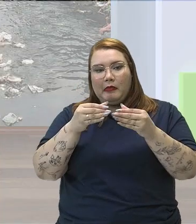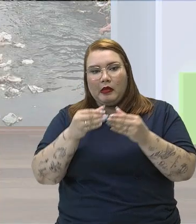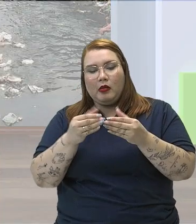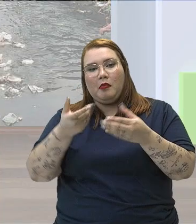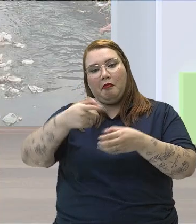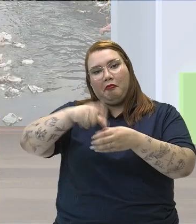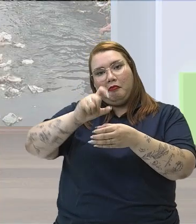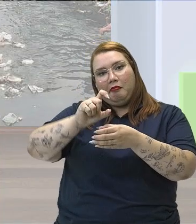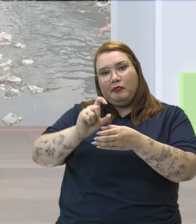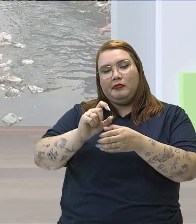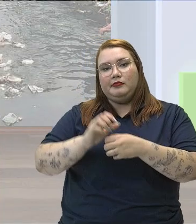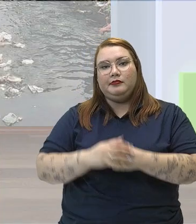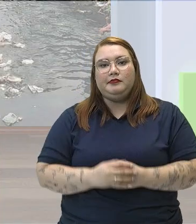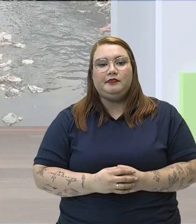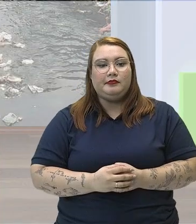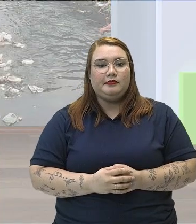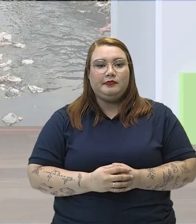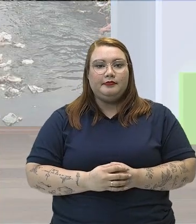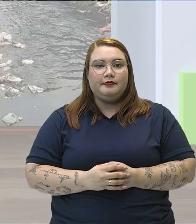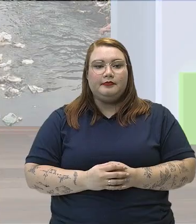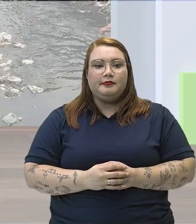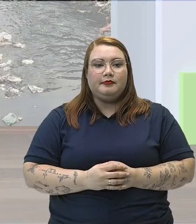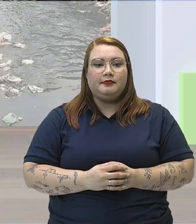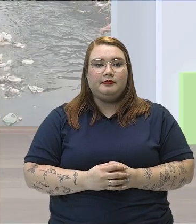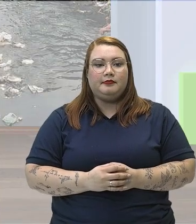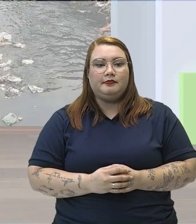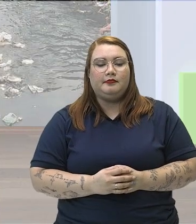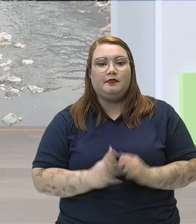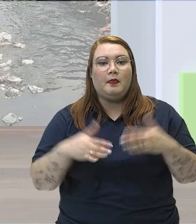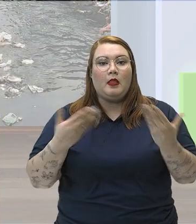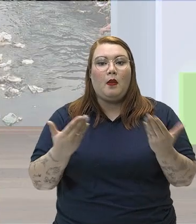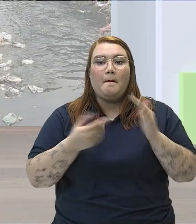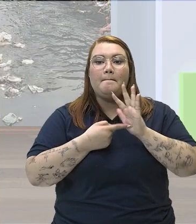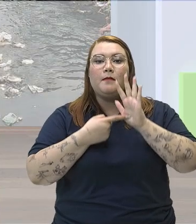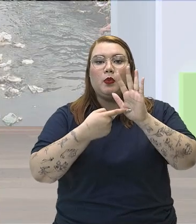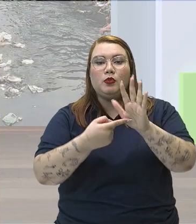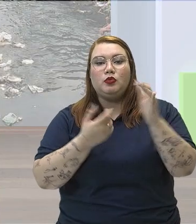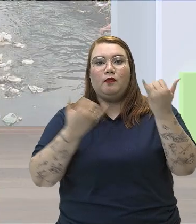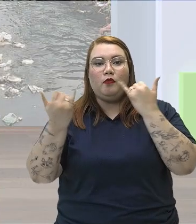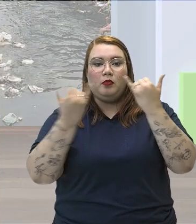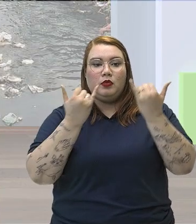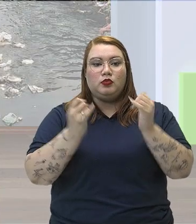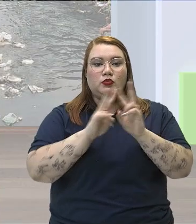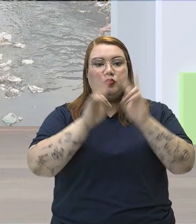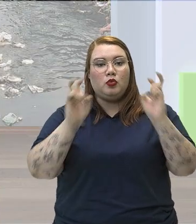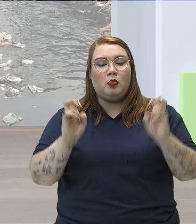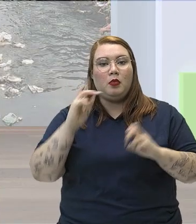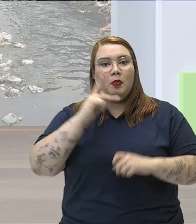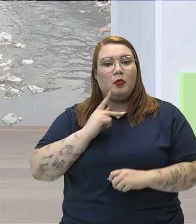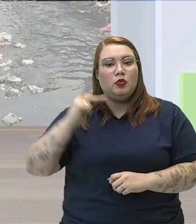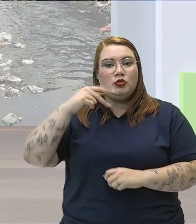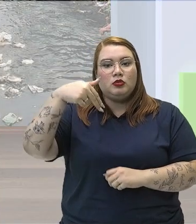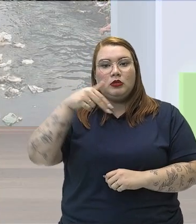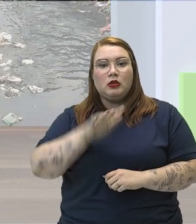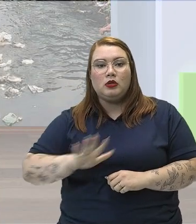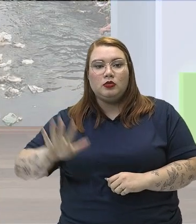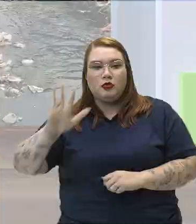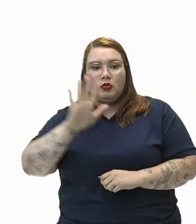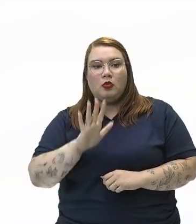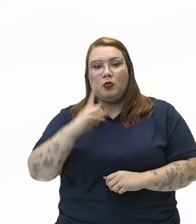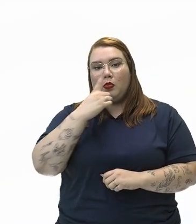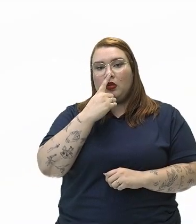alumínio. Então, trazemos como destaque, para falar sobre a Política Nacional de Resíduos Sólidos, o